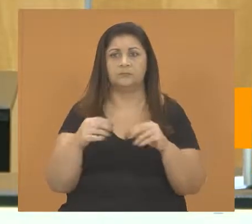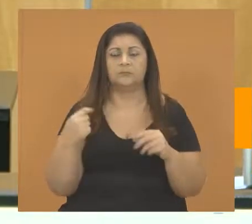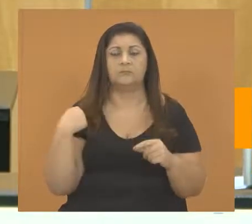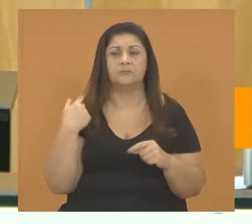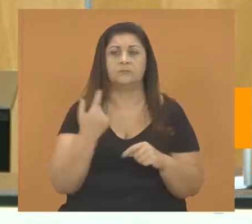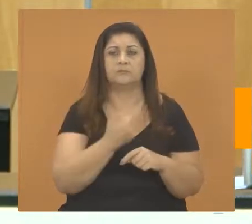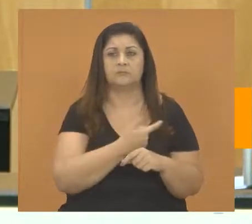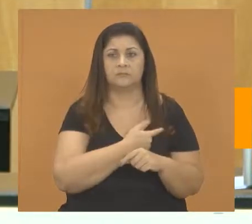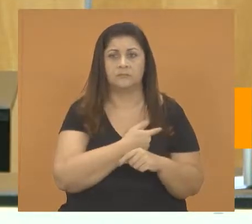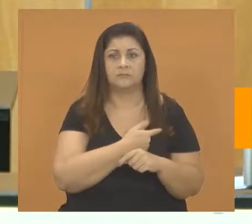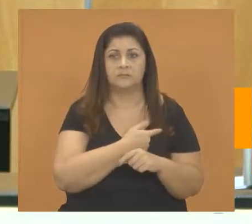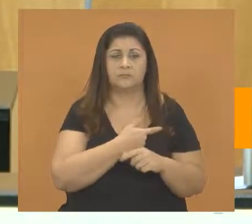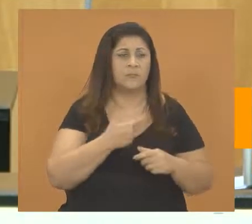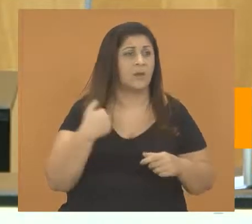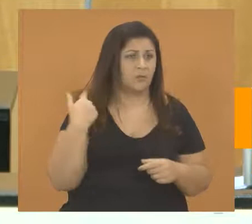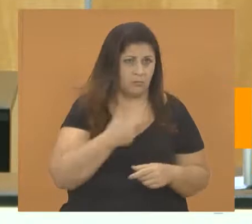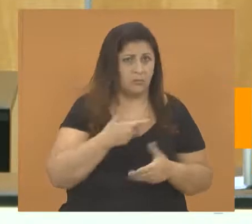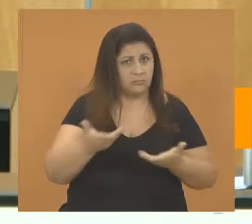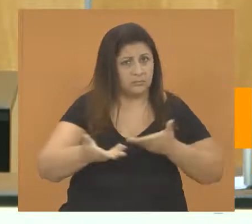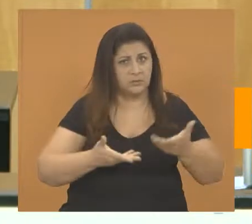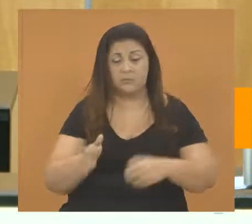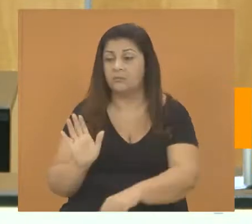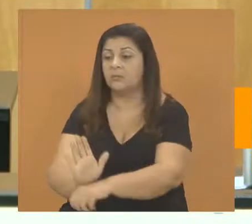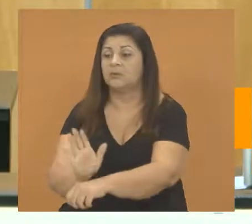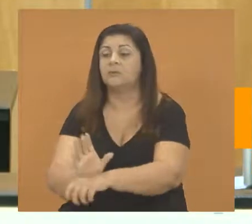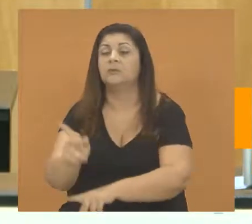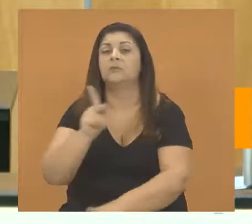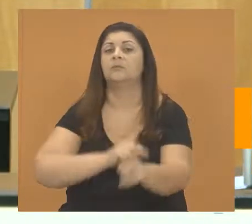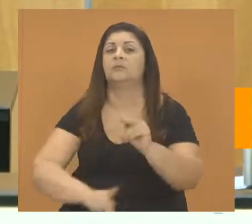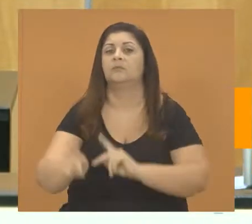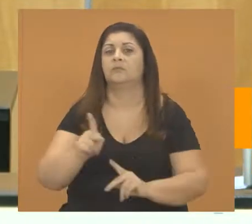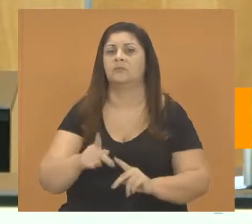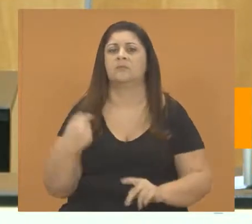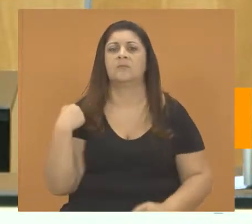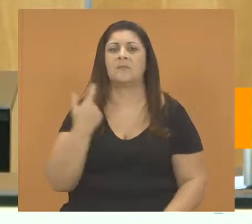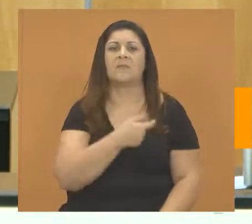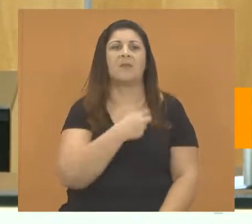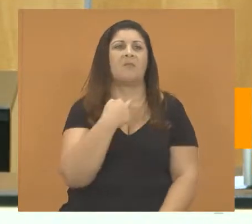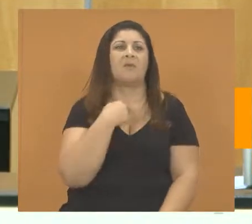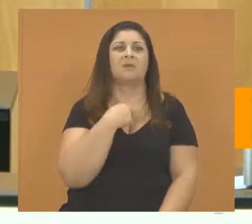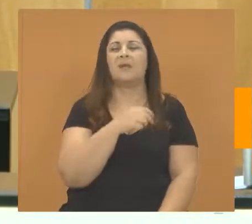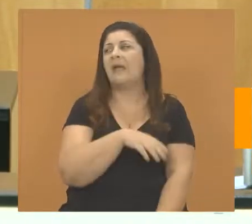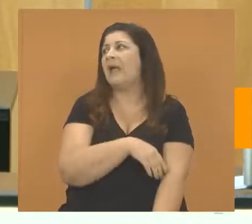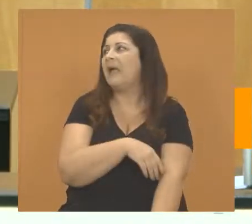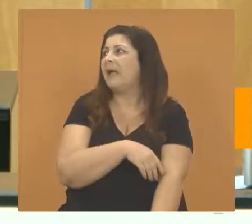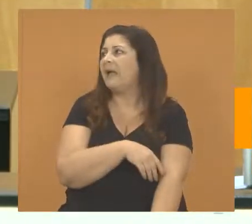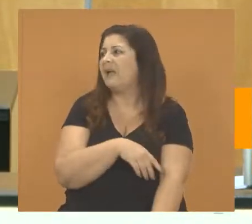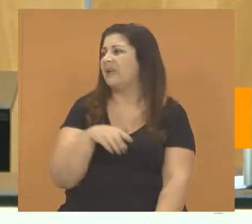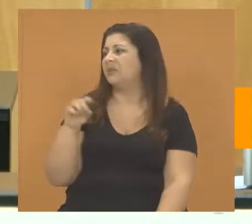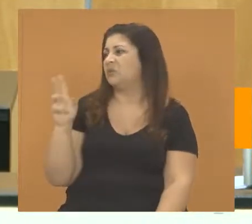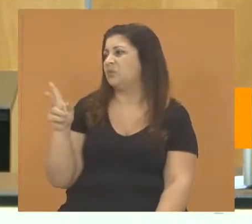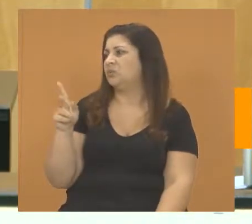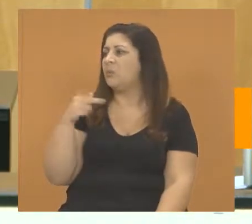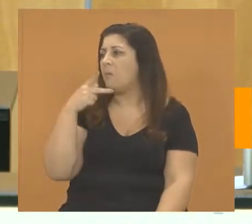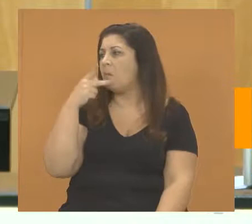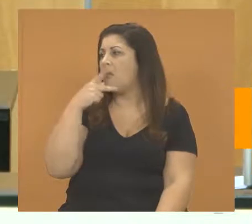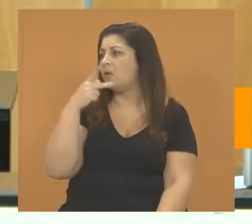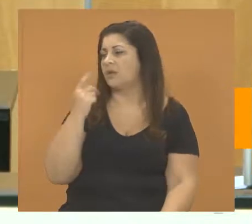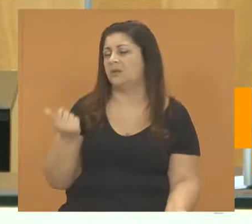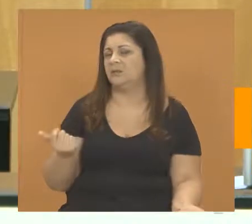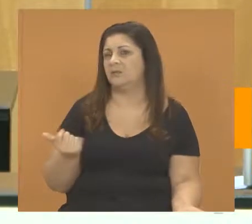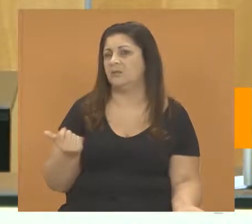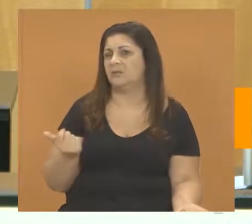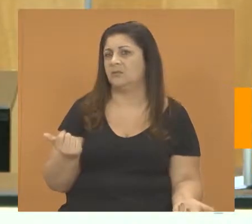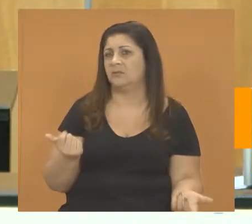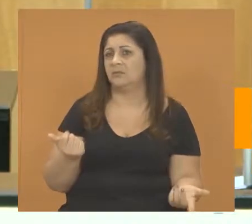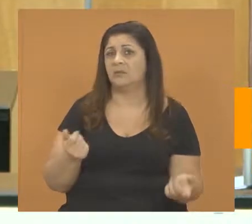nós somos servidores do povo então a gente não pode ficar assim ah mas é um cargo político então não posso pegar um funcionário mas desde